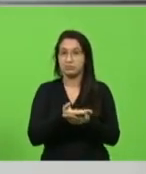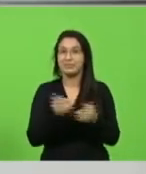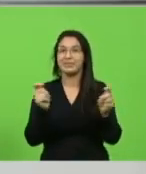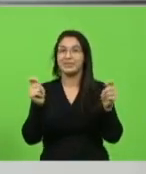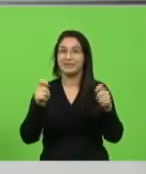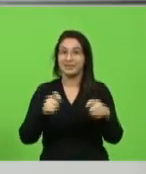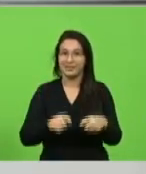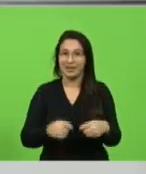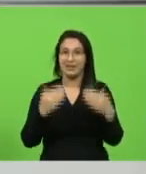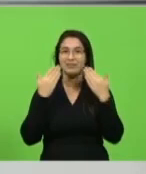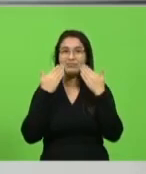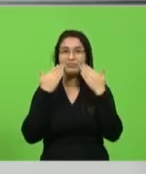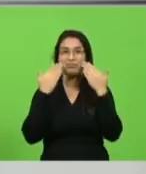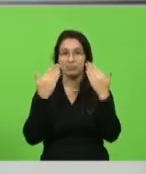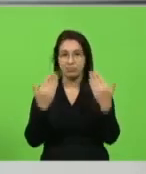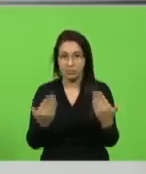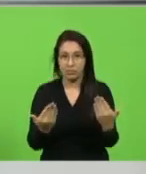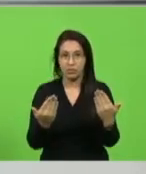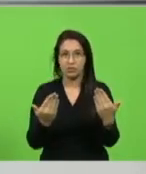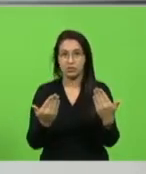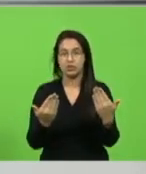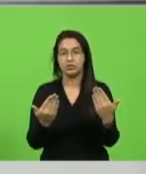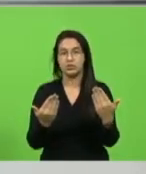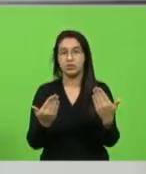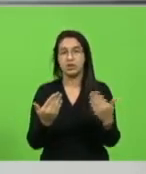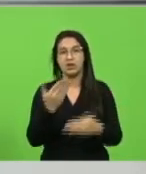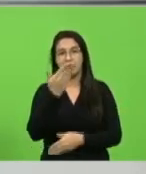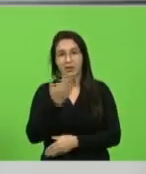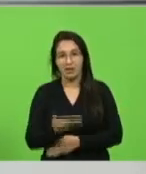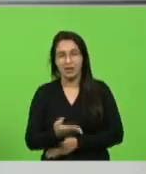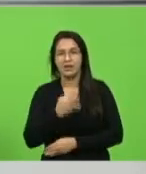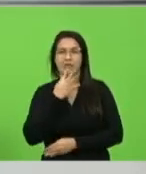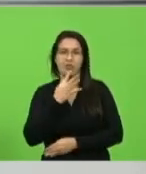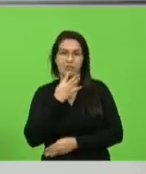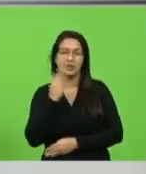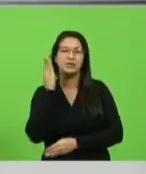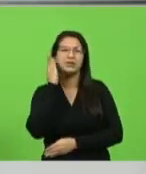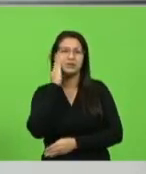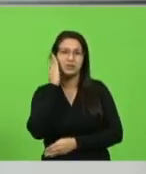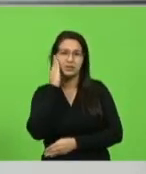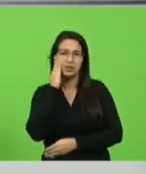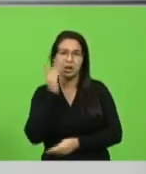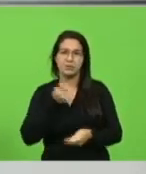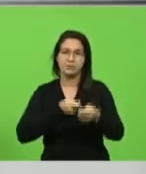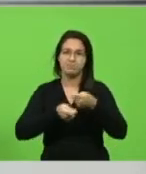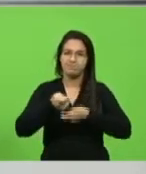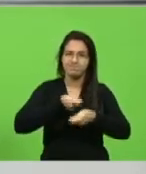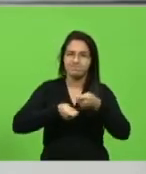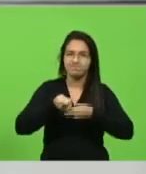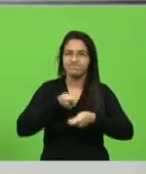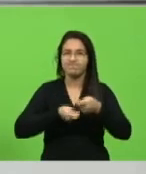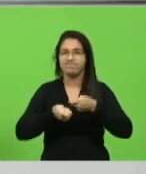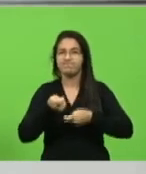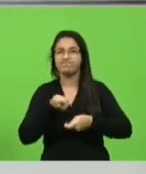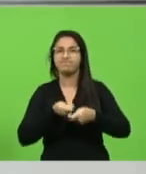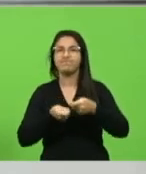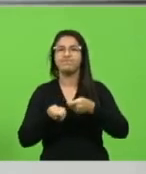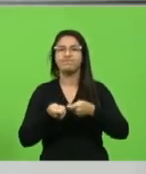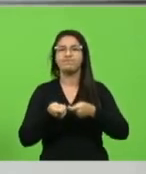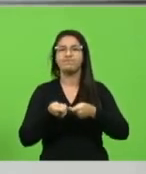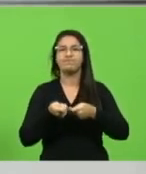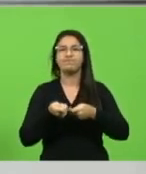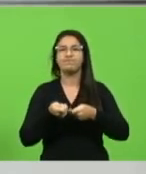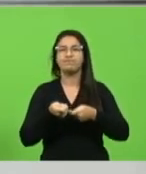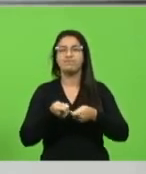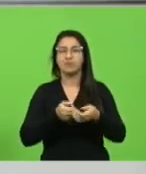só, evidenciar o conhecimento do denunciado acerca da negociação e também